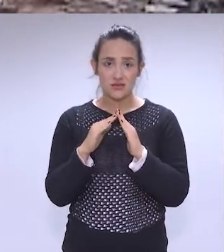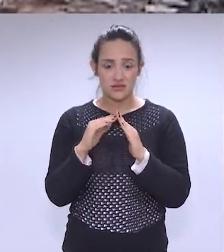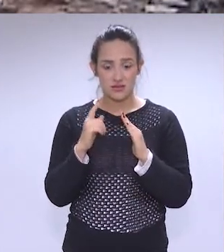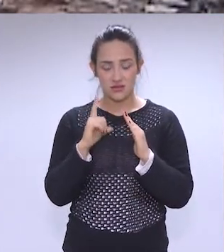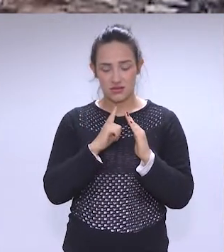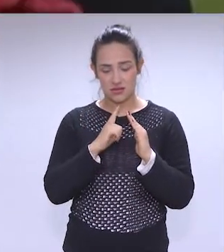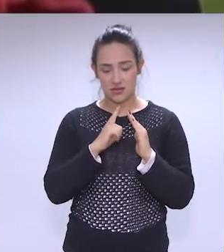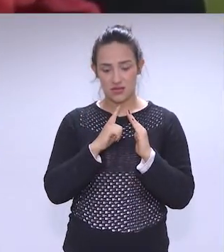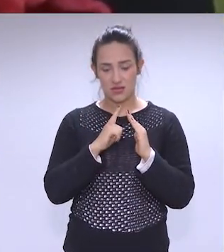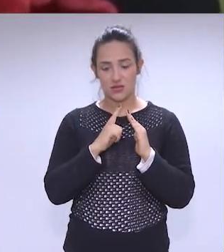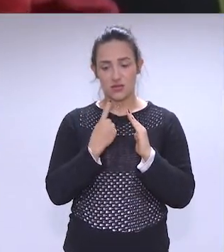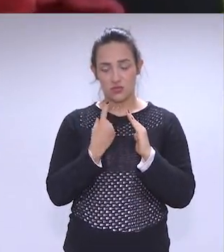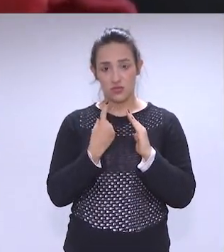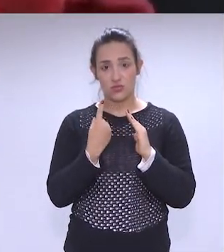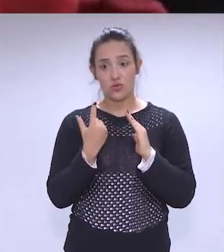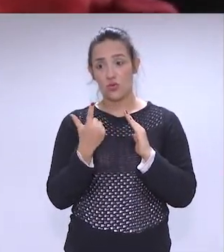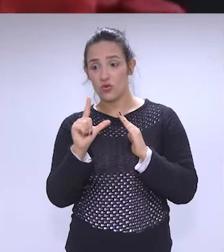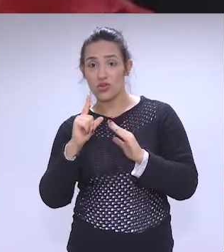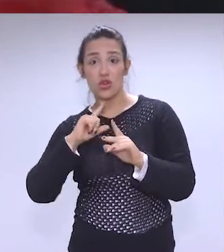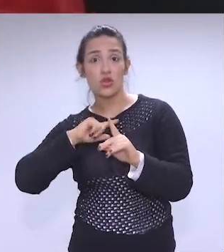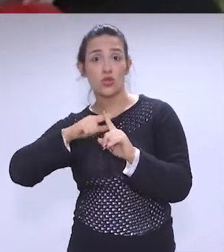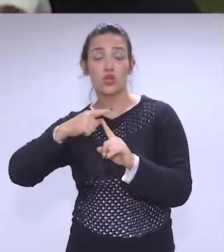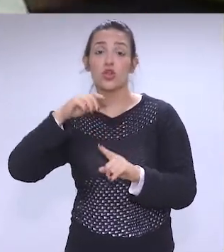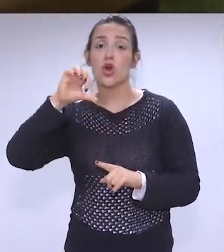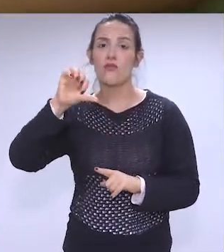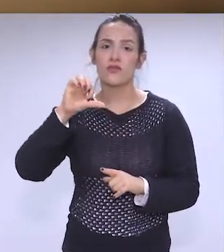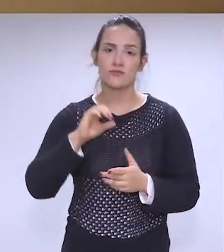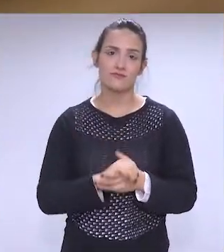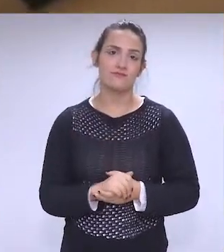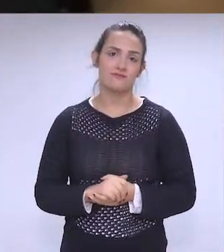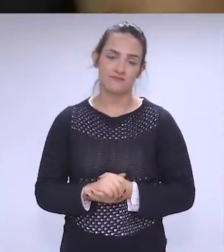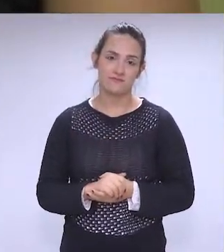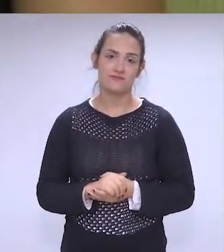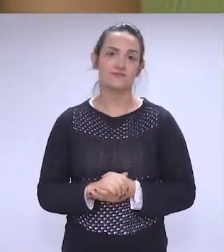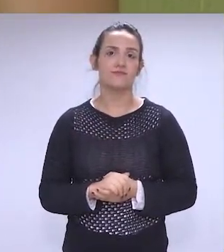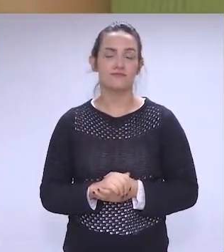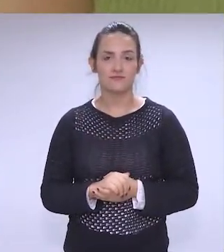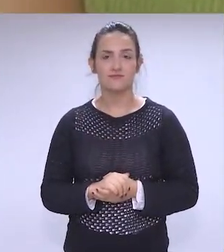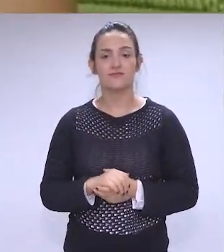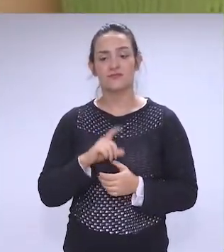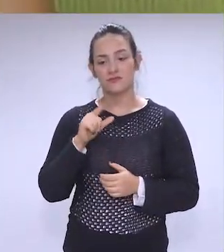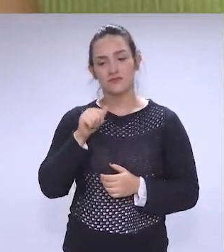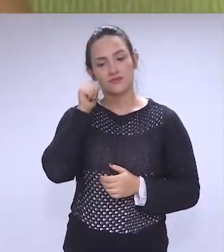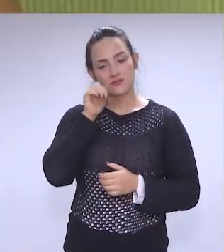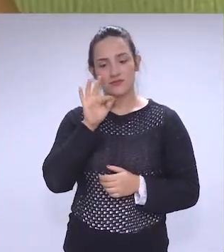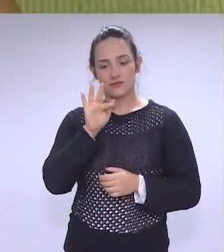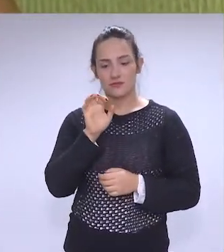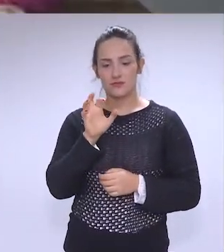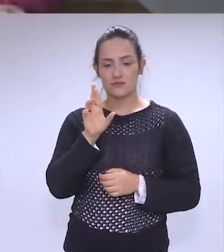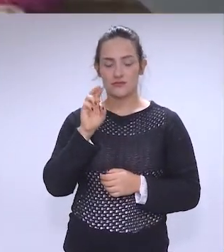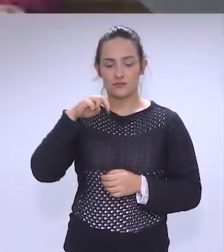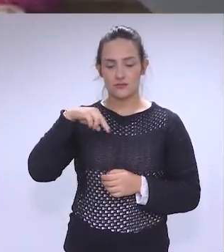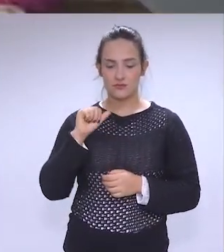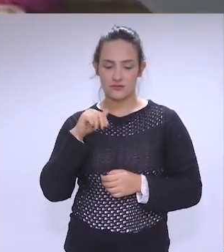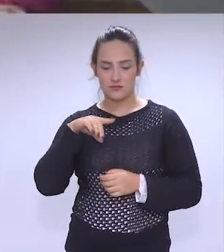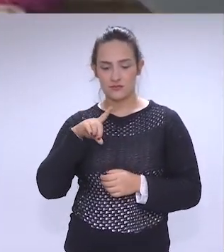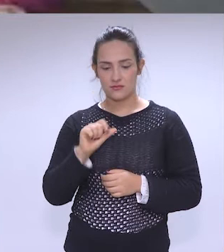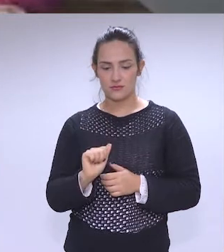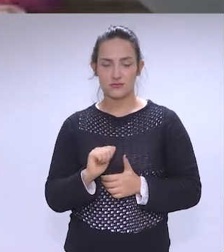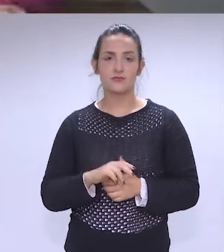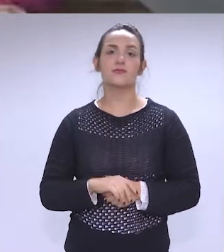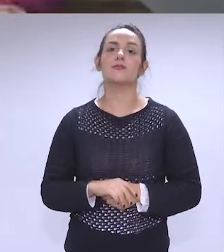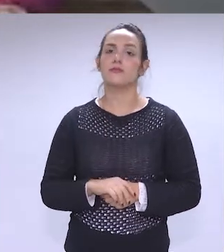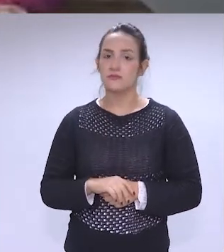9 pessoas. Uma delas é a Fernanda, que viu a história da irmã se repetir, desta vez com ela. Foi um descuido,